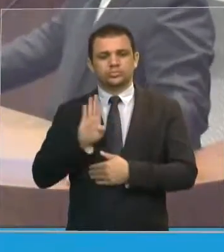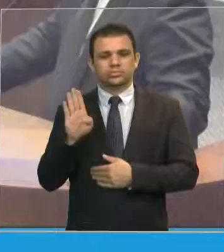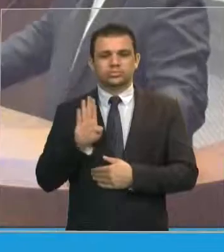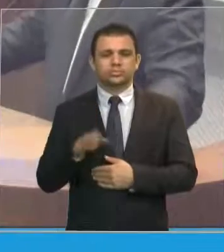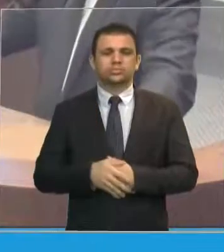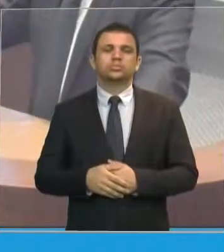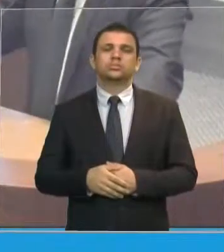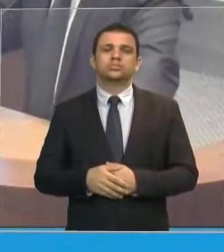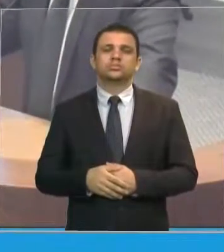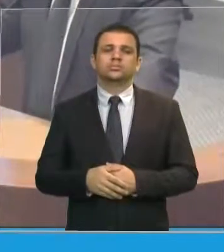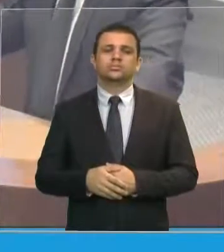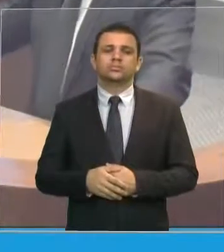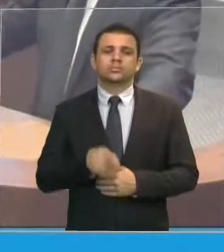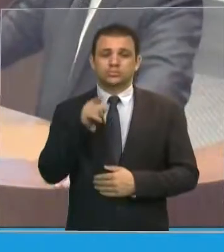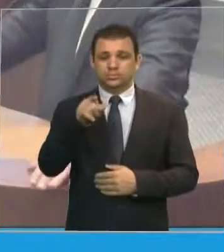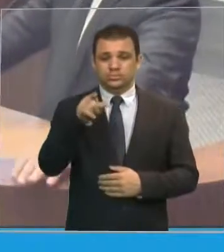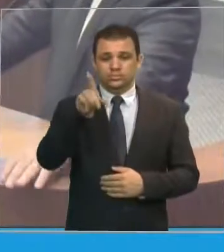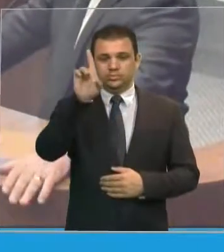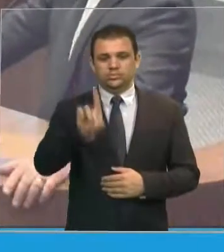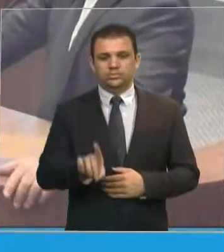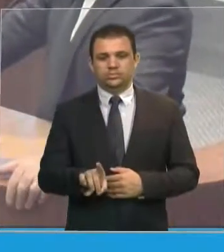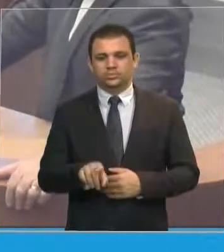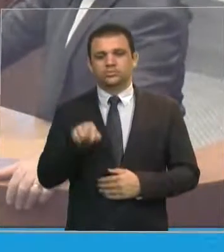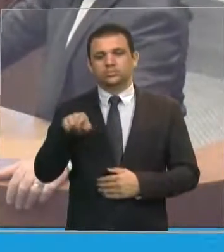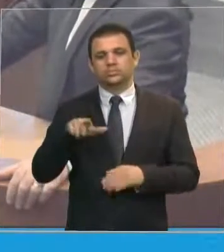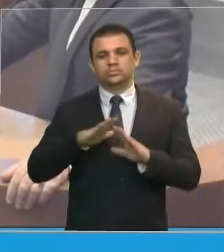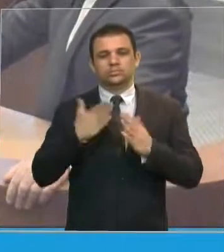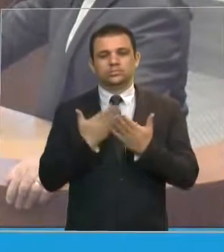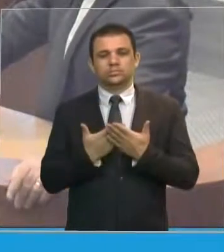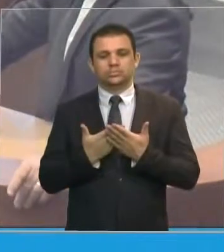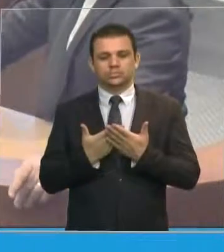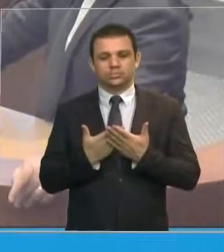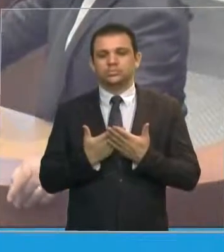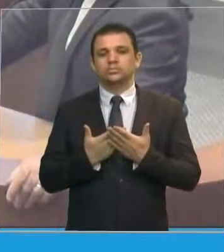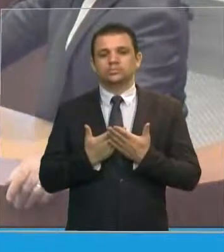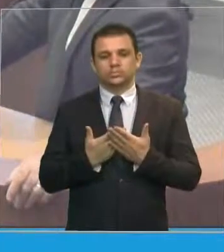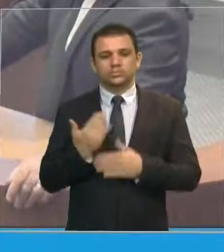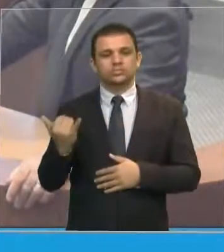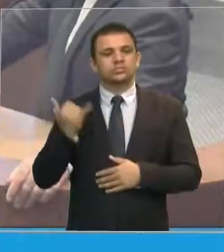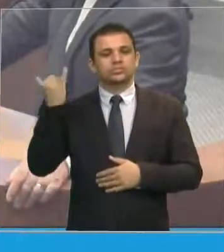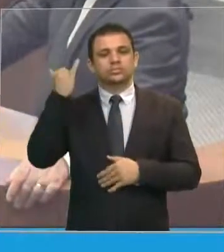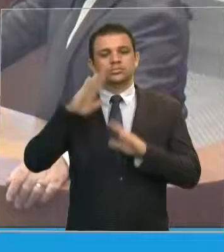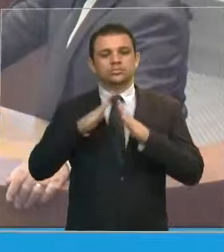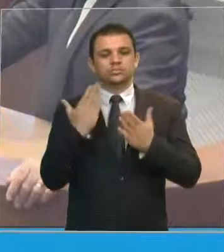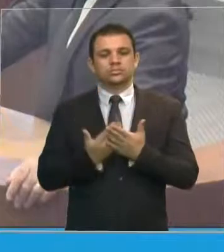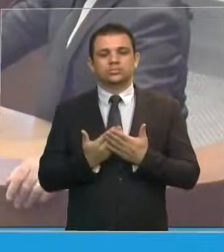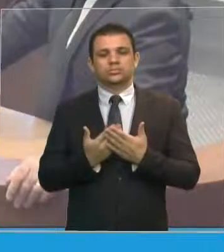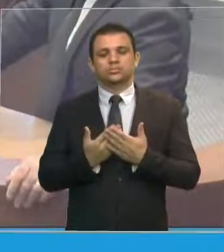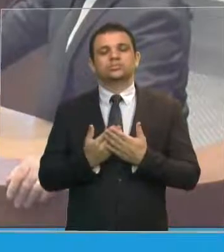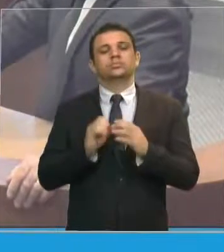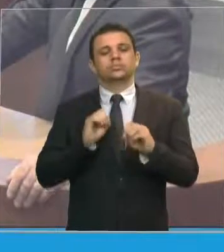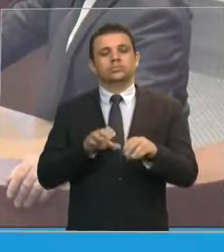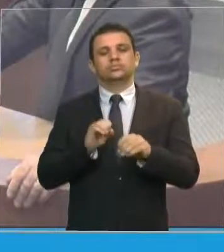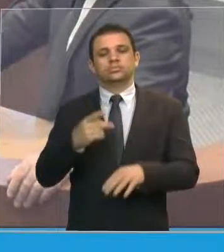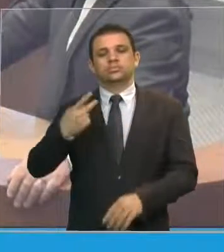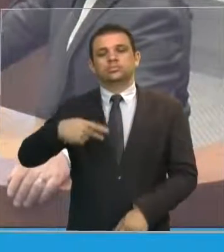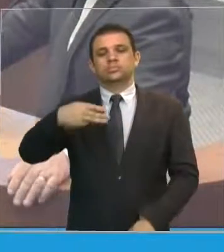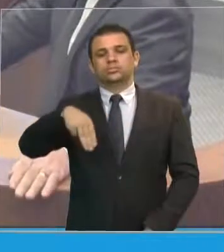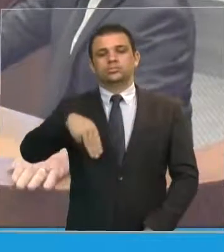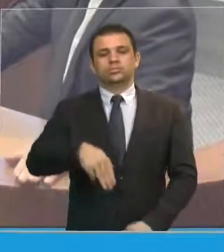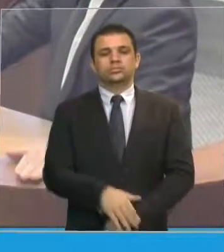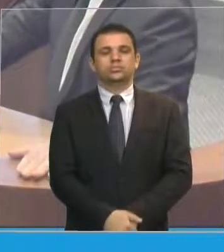digo, ele na direção daquela grande escola de ensino do Maranhão.